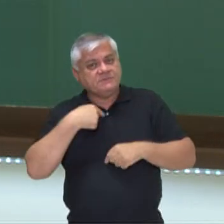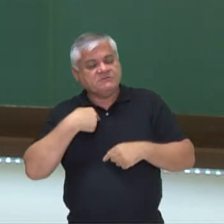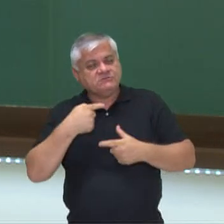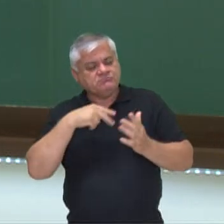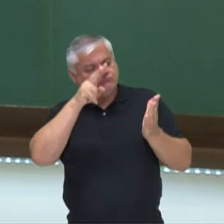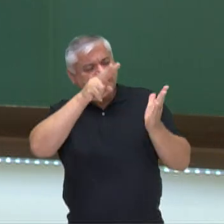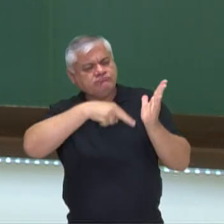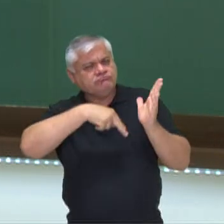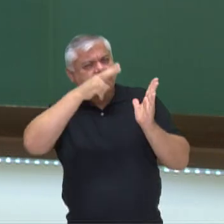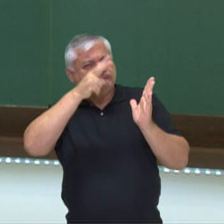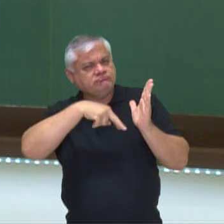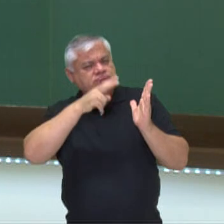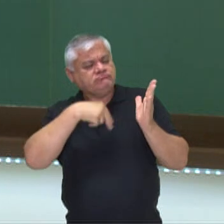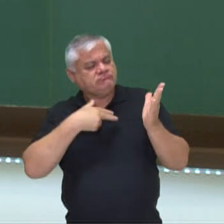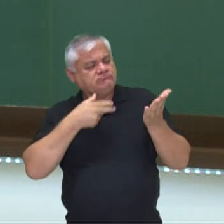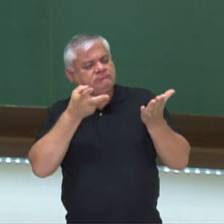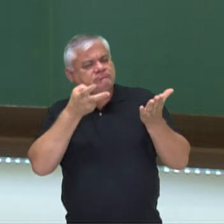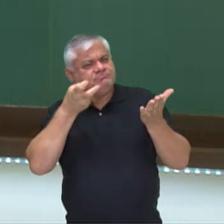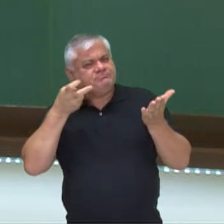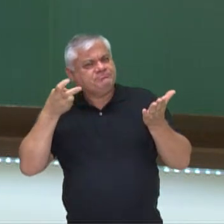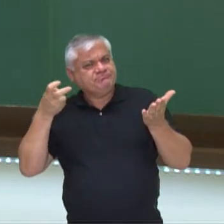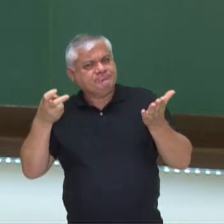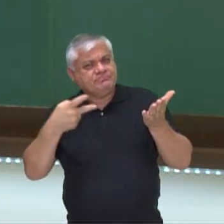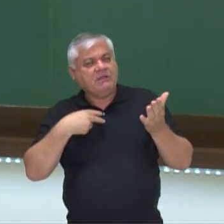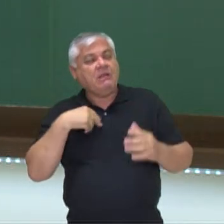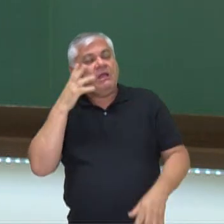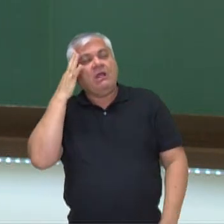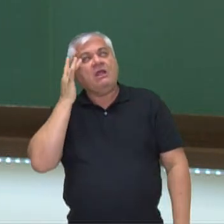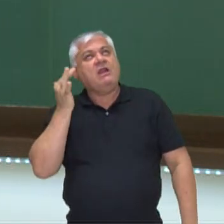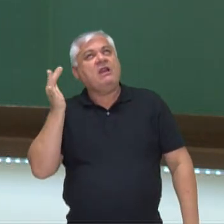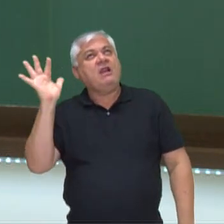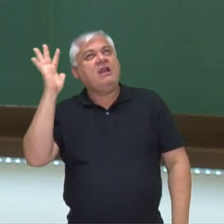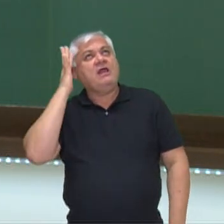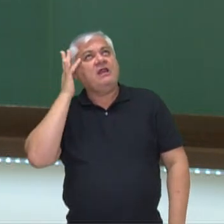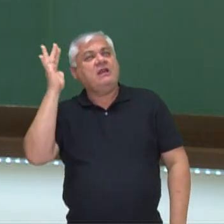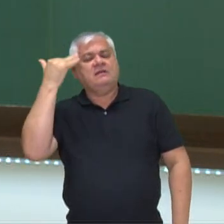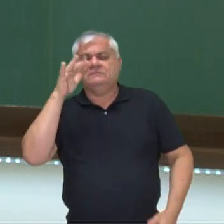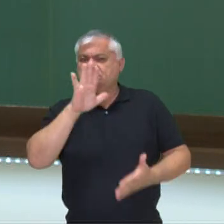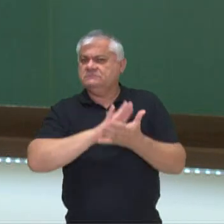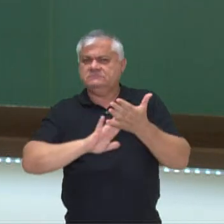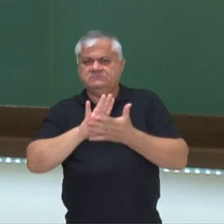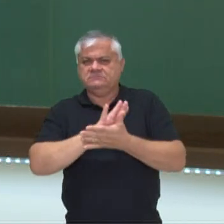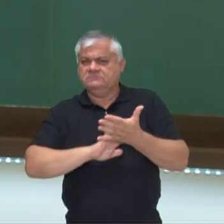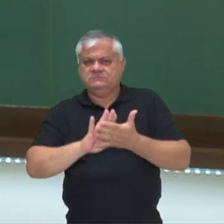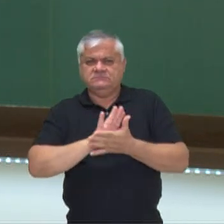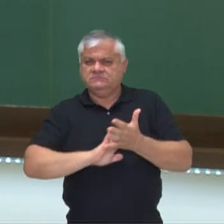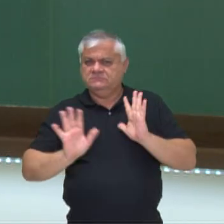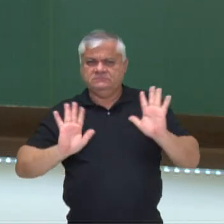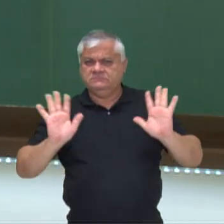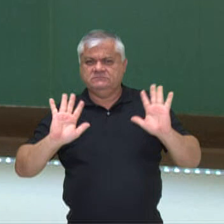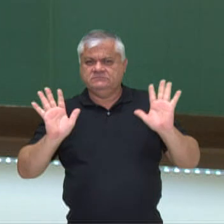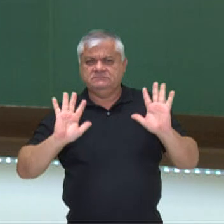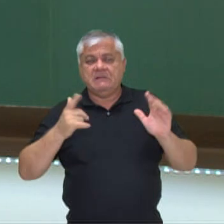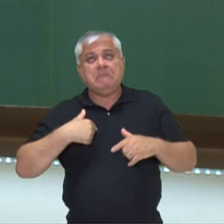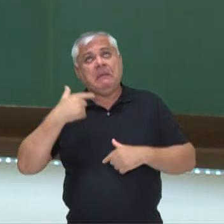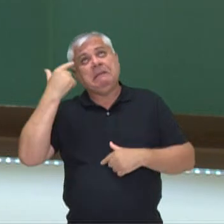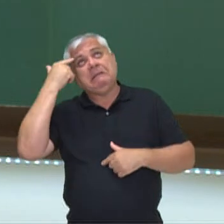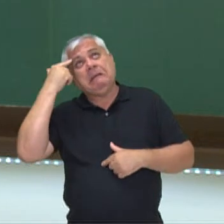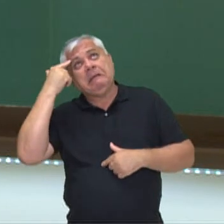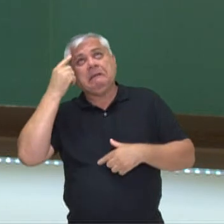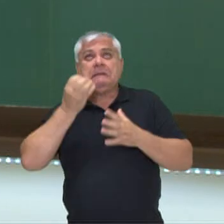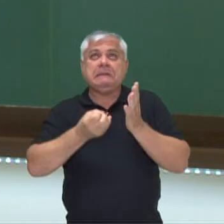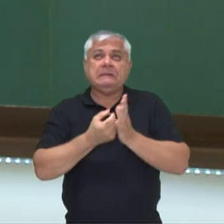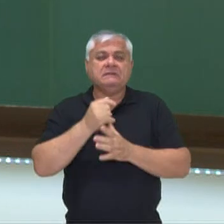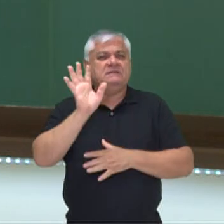bom leitor. Então, nada de ir viajar e ficar pensando, ai meu Deus, deixa eu ver o que eu vou criar aqui para o meu